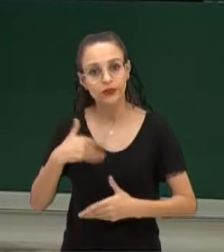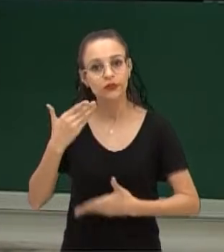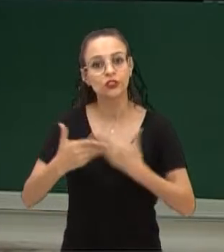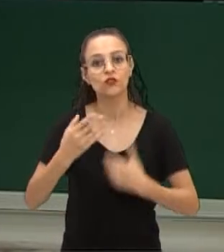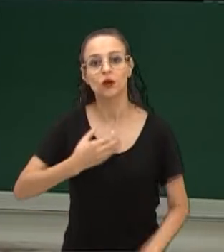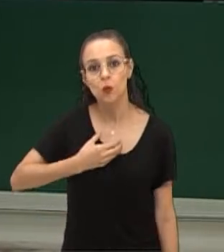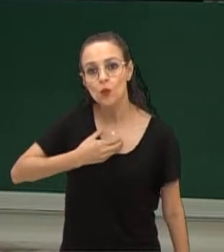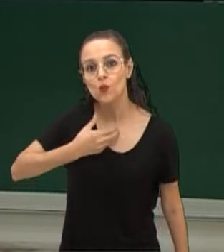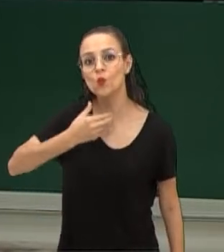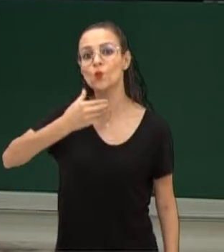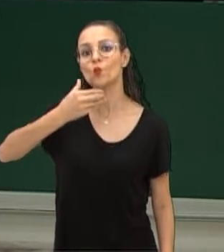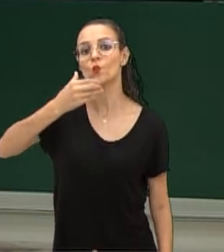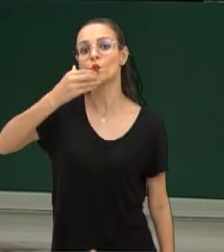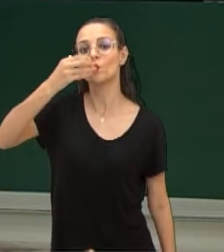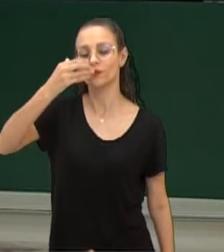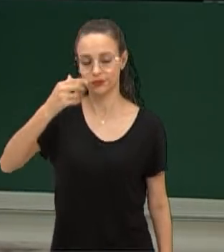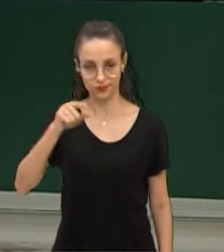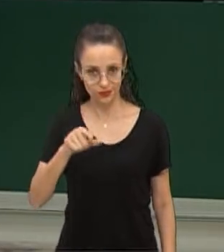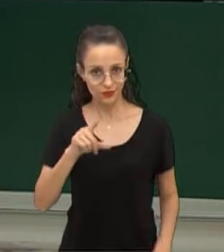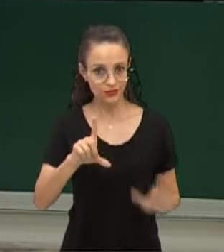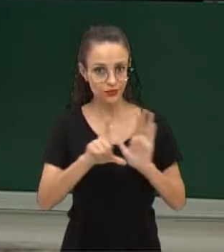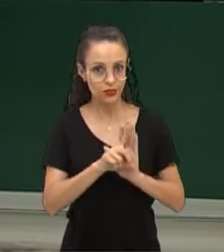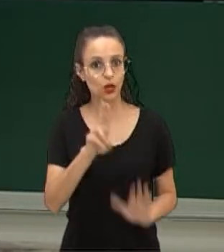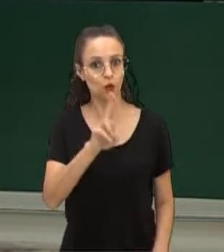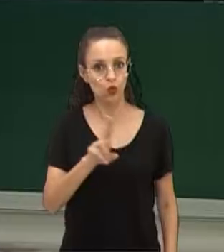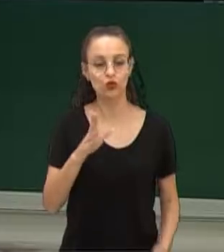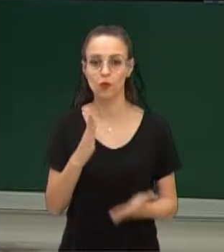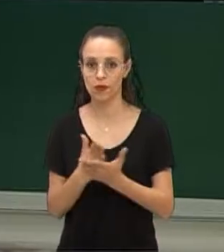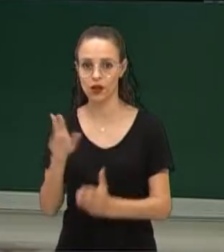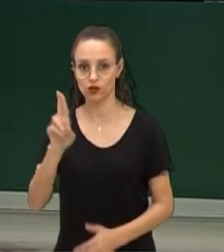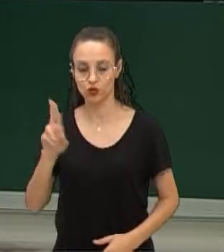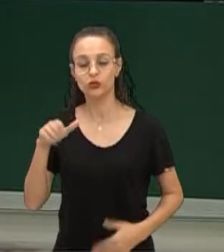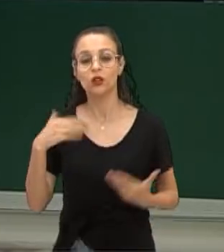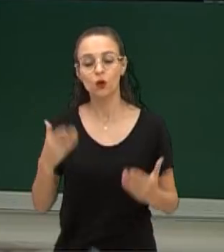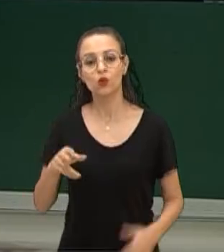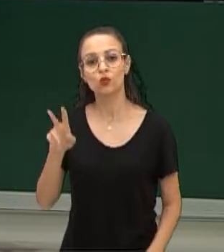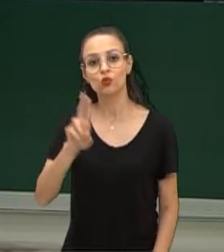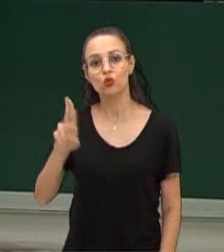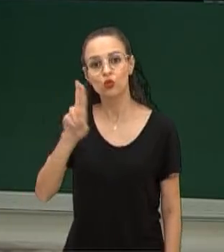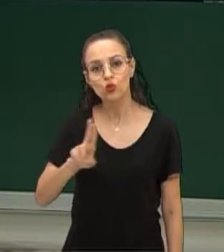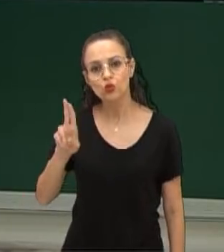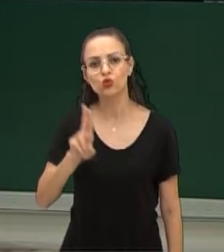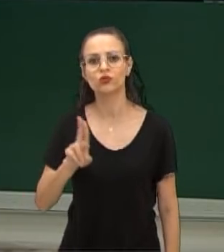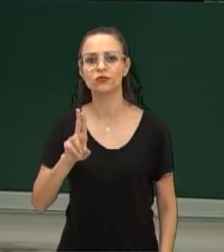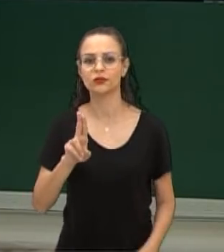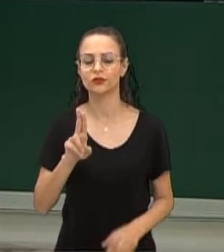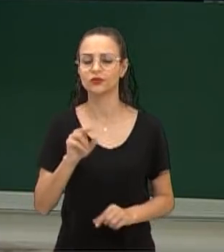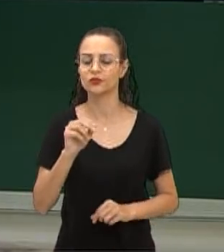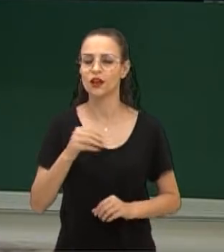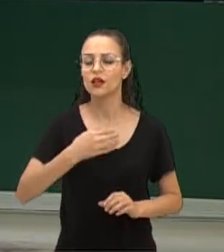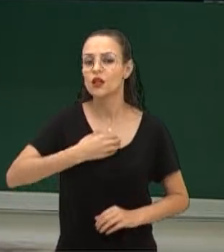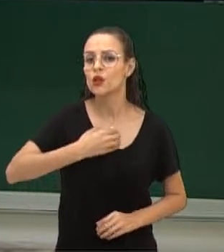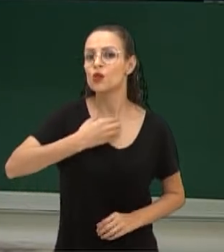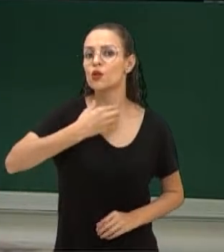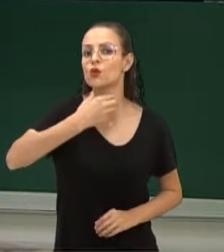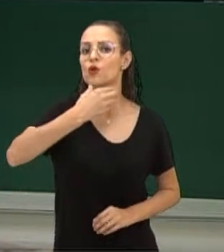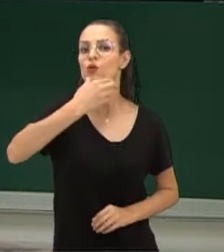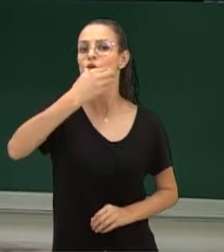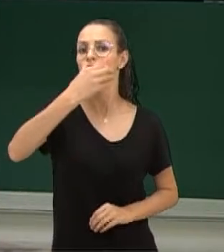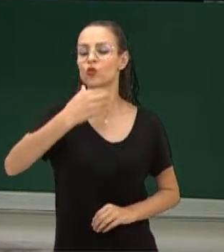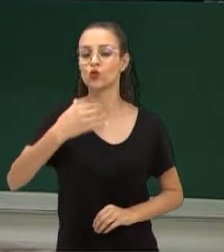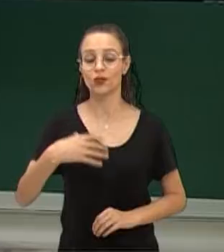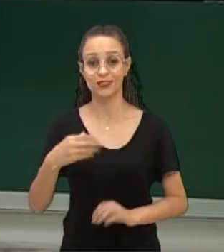esse pescoço. A lei do uso e desuso, lembram? De tanto usar esse pescoço, então esse pescoço ficou longo e ela transmitiu